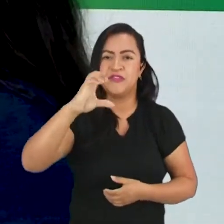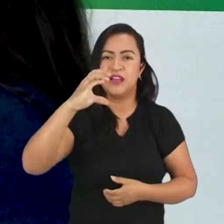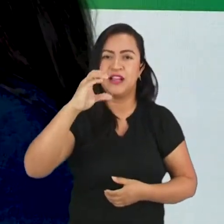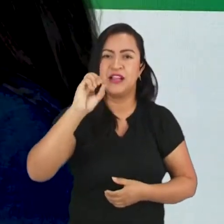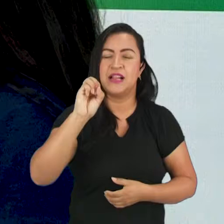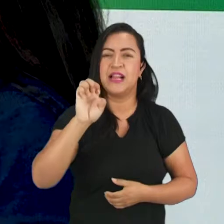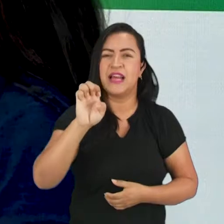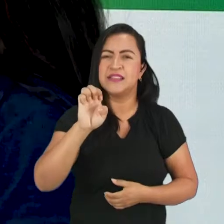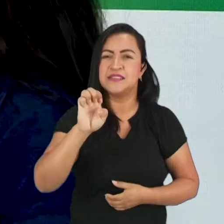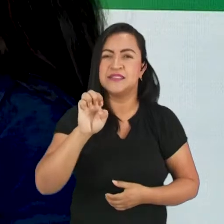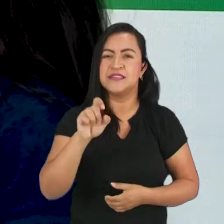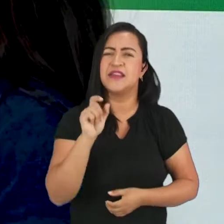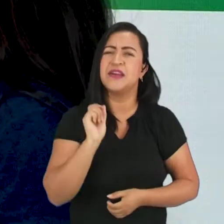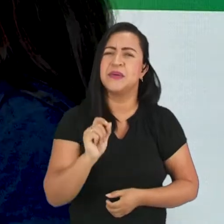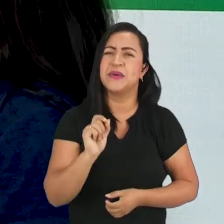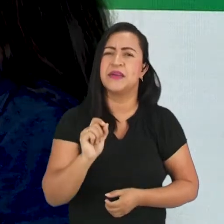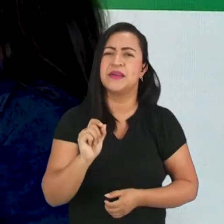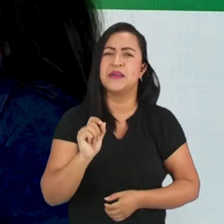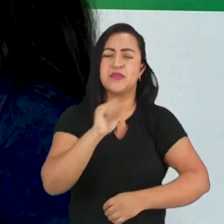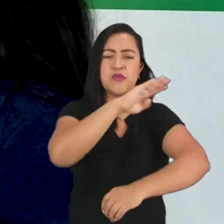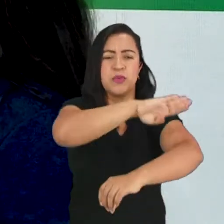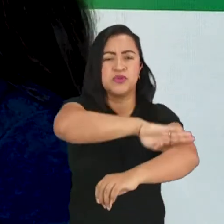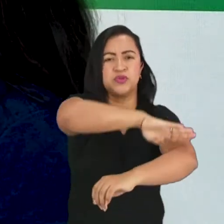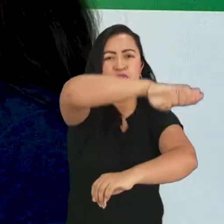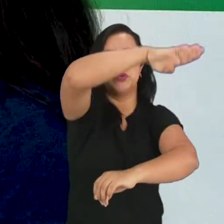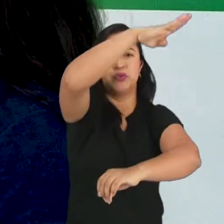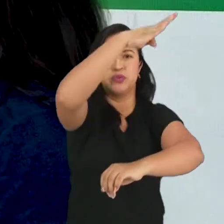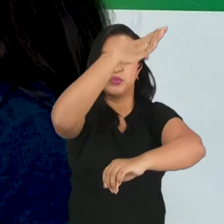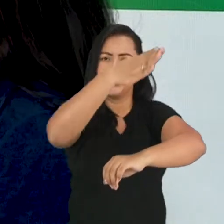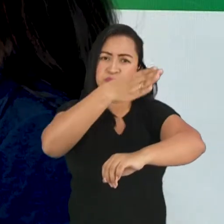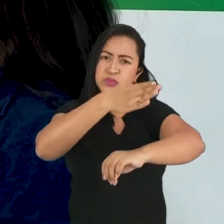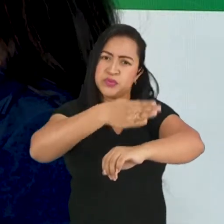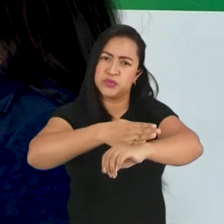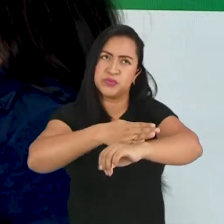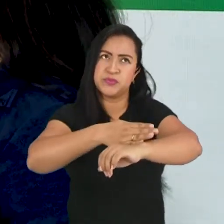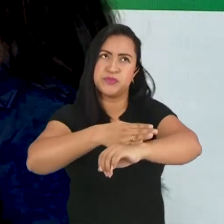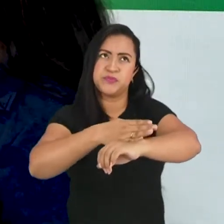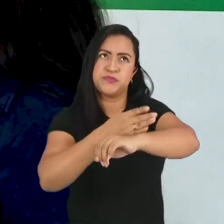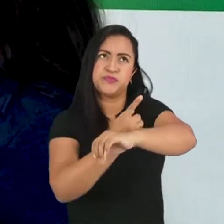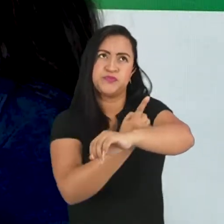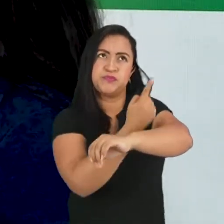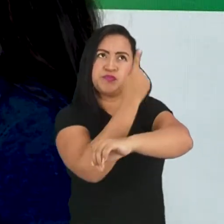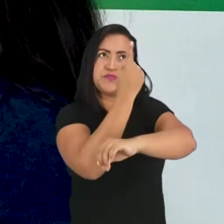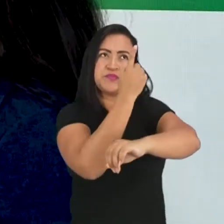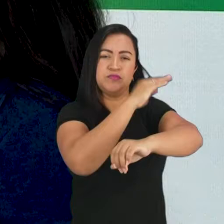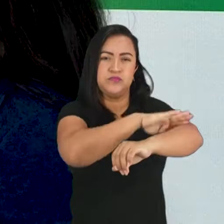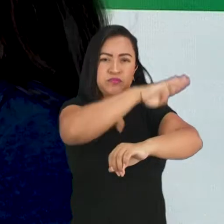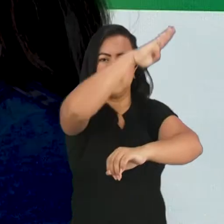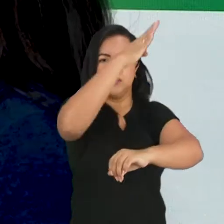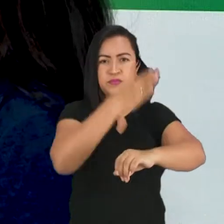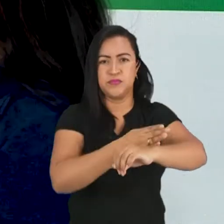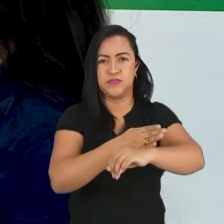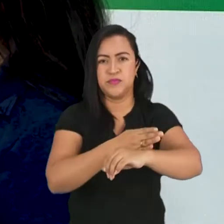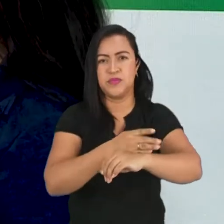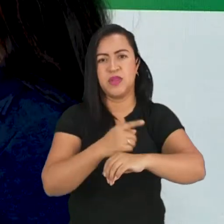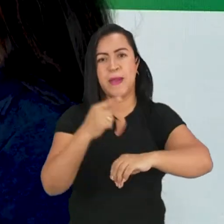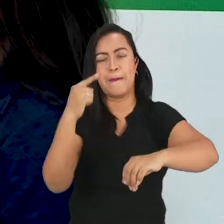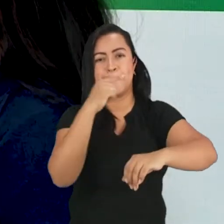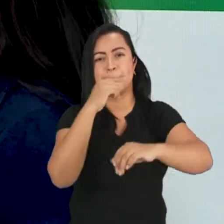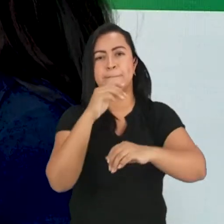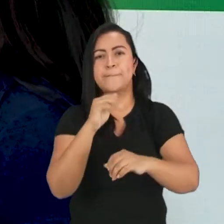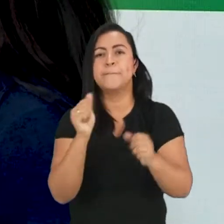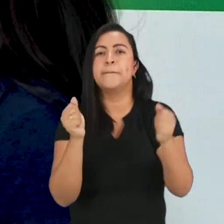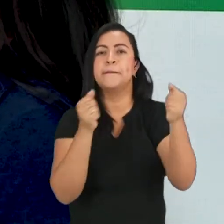litorâneo que se apresenta com uma encosta muito inclinada. A base dessa encosta, em contato com o mar,